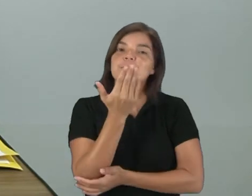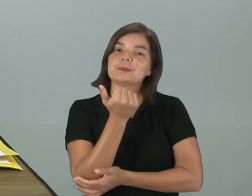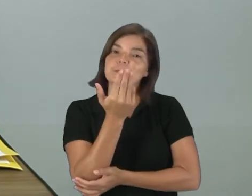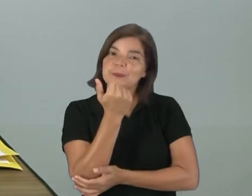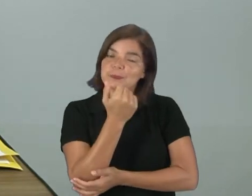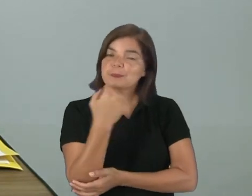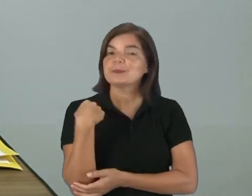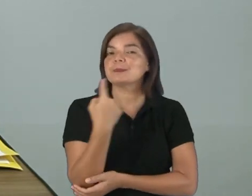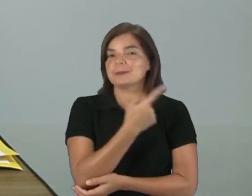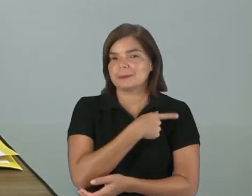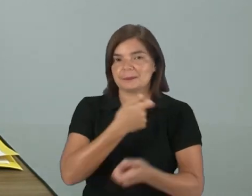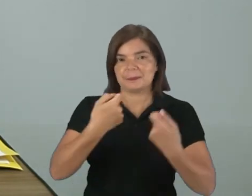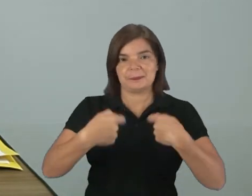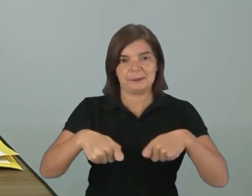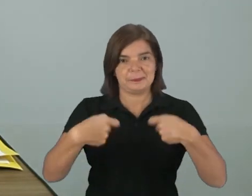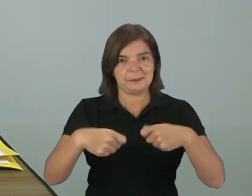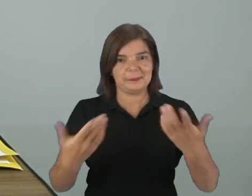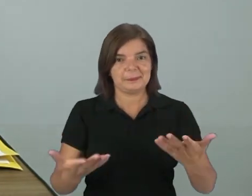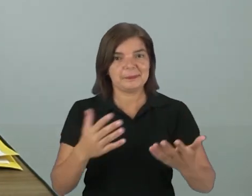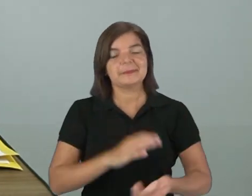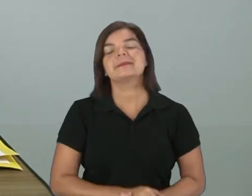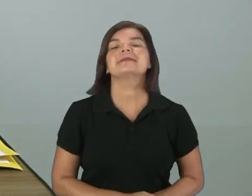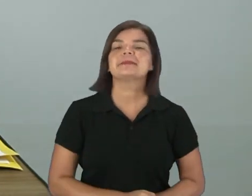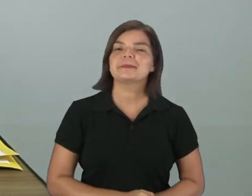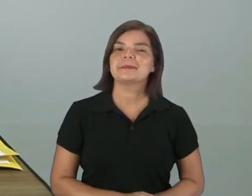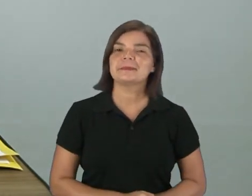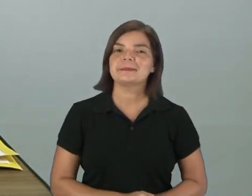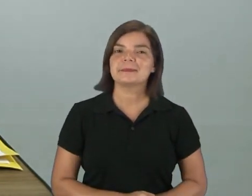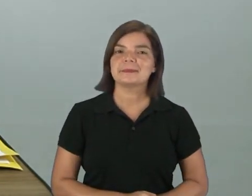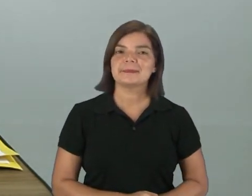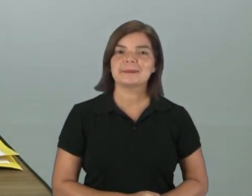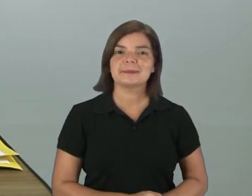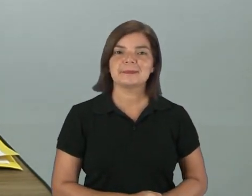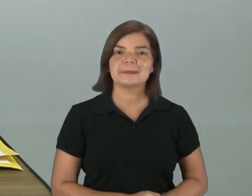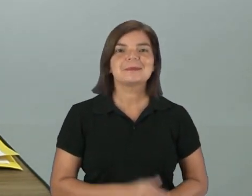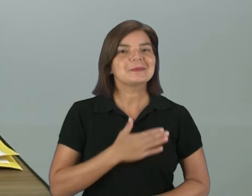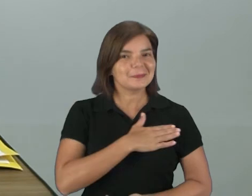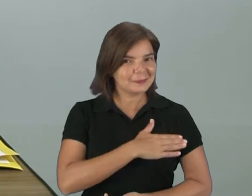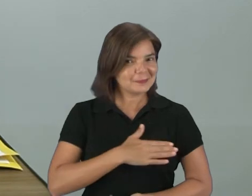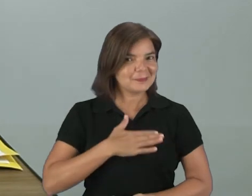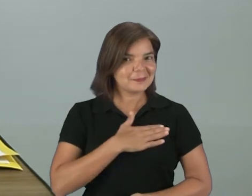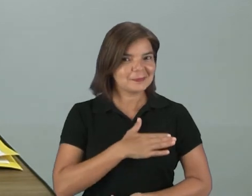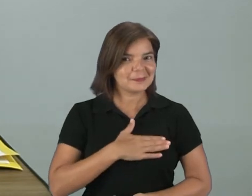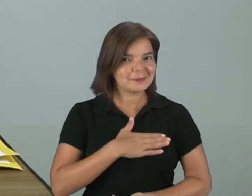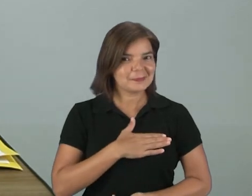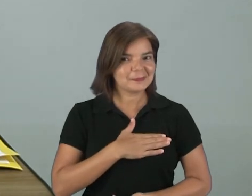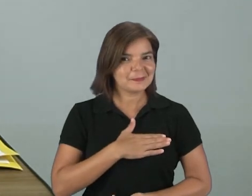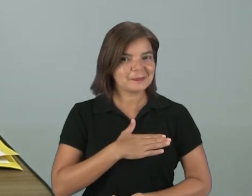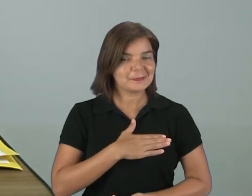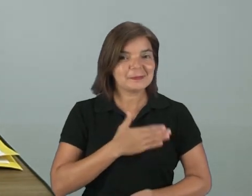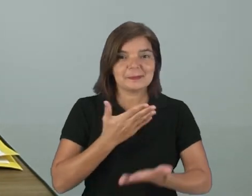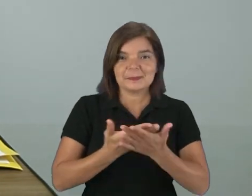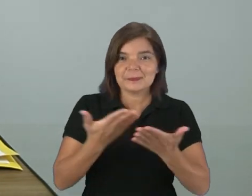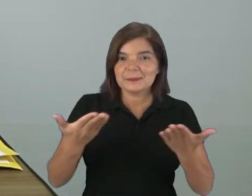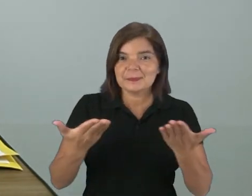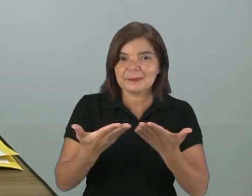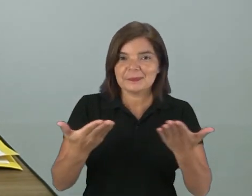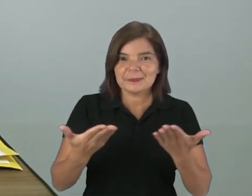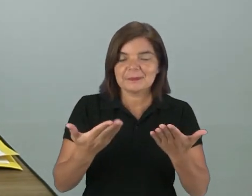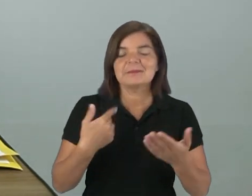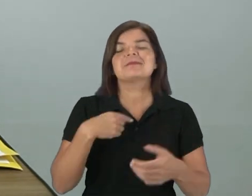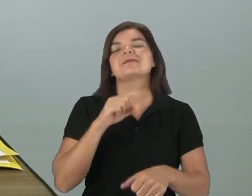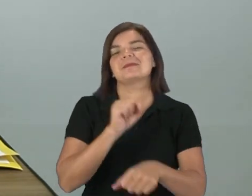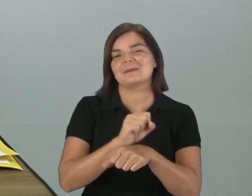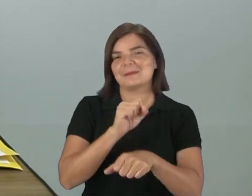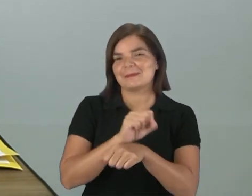nós precisamos. Muito bem! Gostaram? Gostaram da nossa aula de hoje? Espero